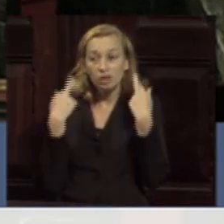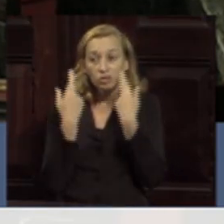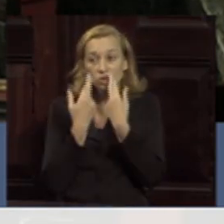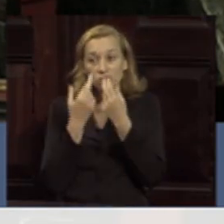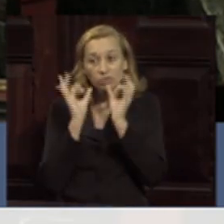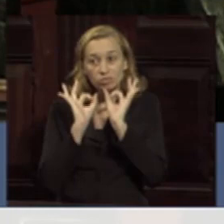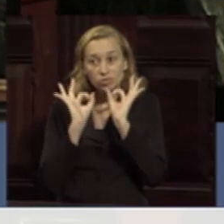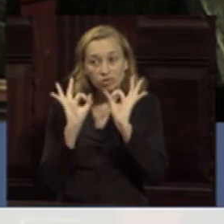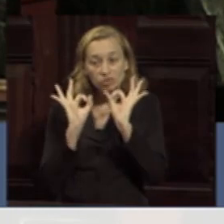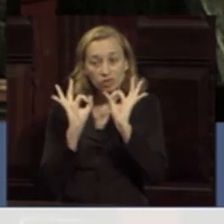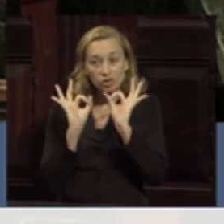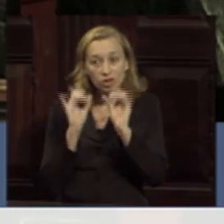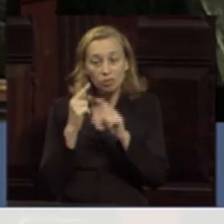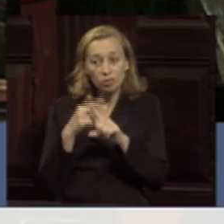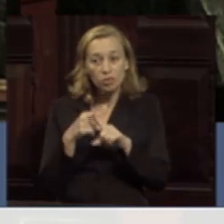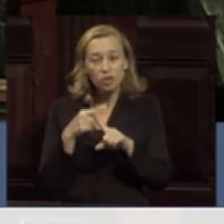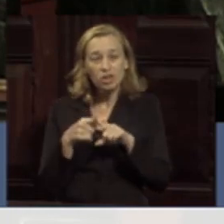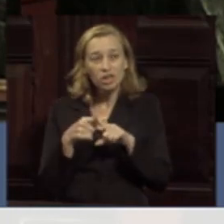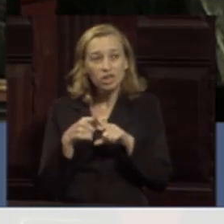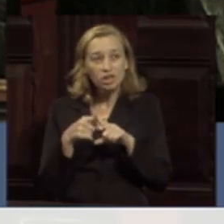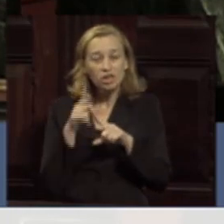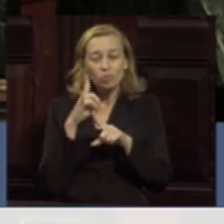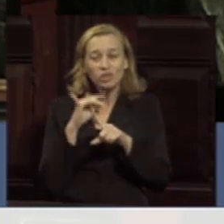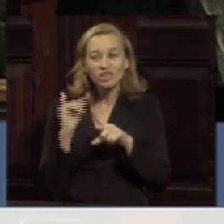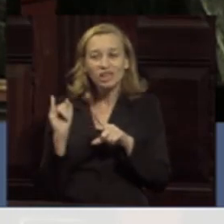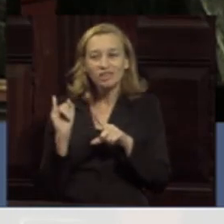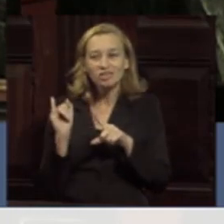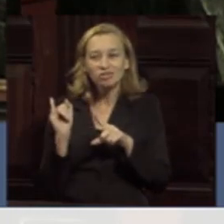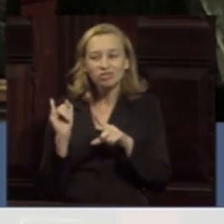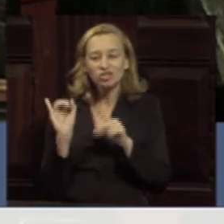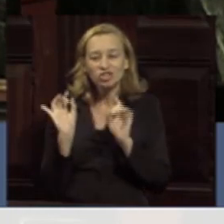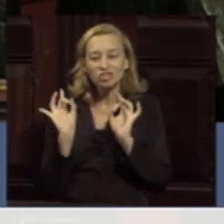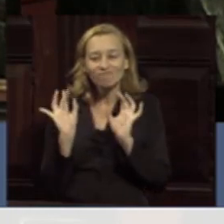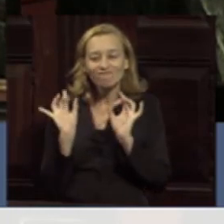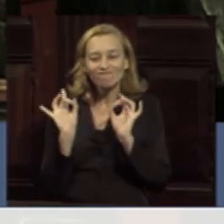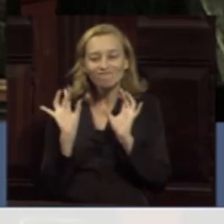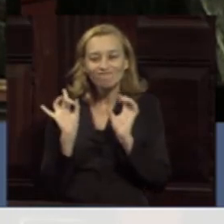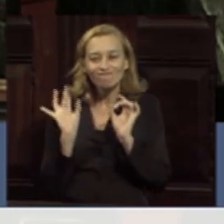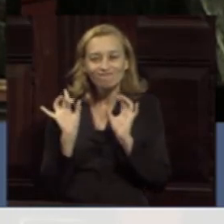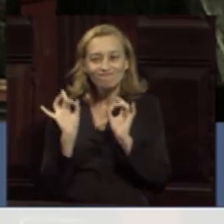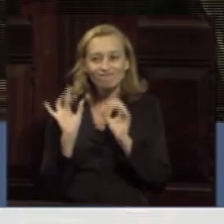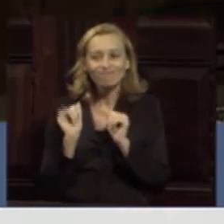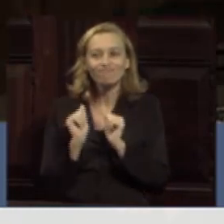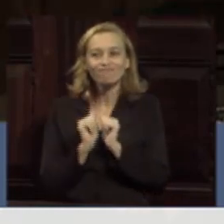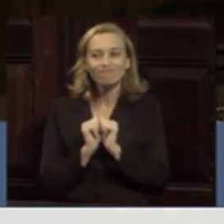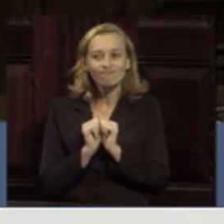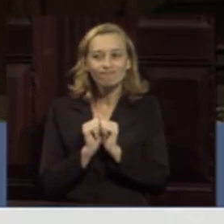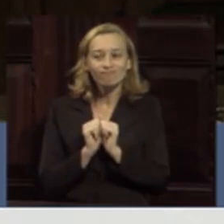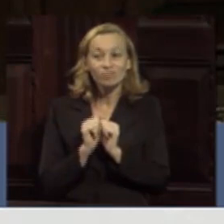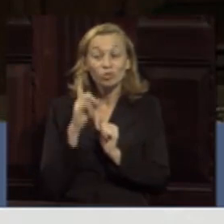sessão em uma data muito importante, a que me refiro naturalmente ao Dia Internacional de Luta das